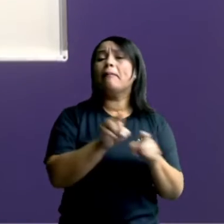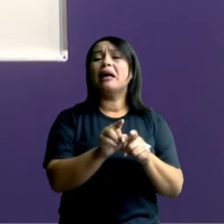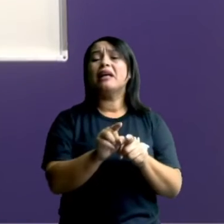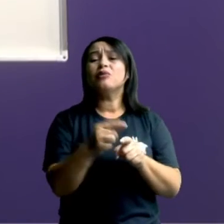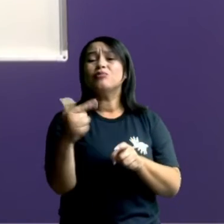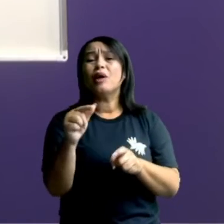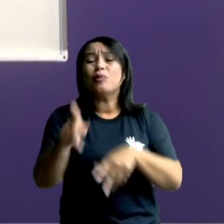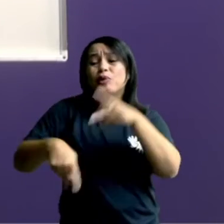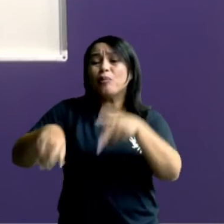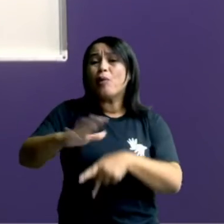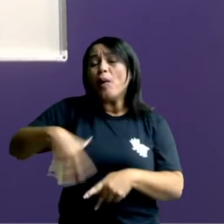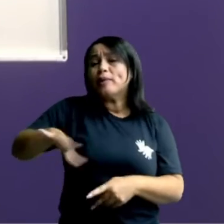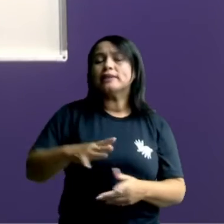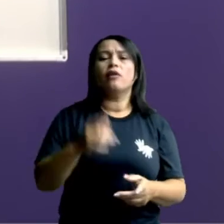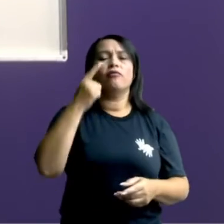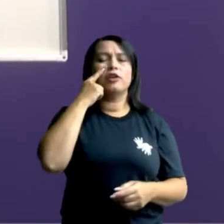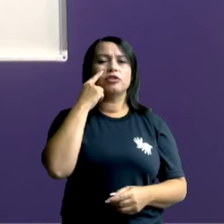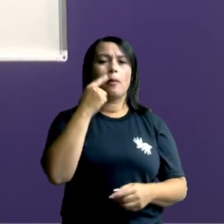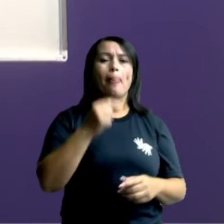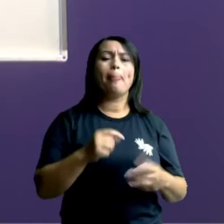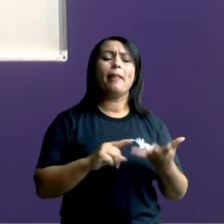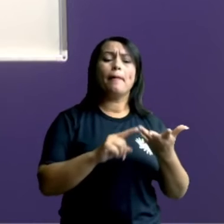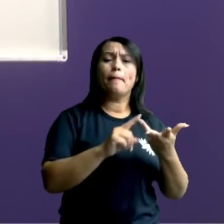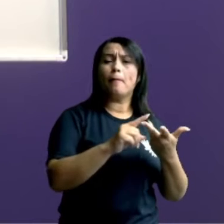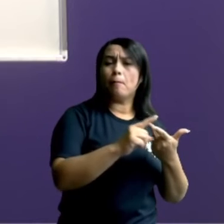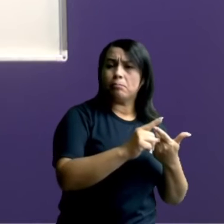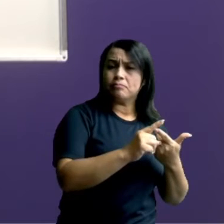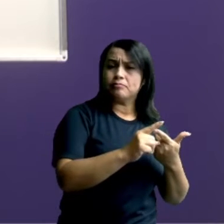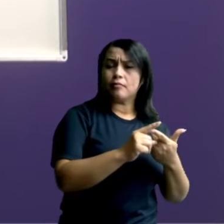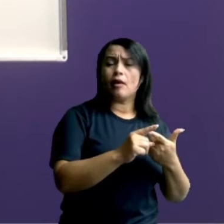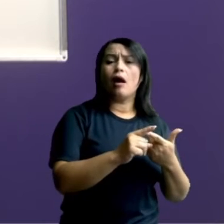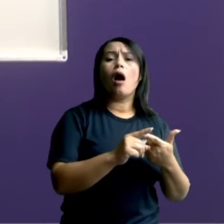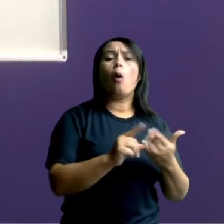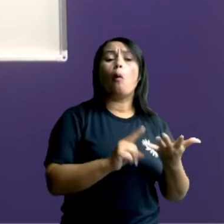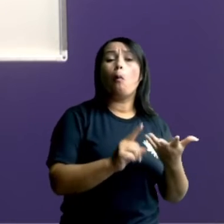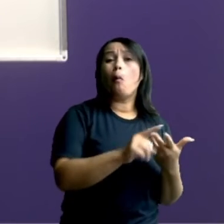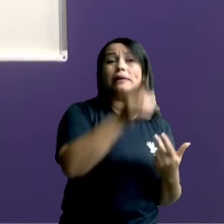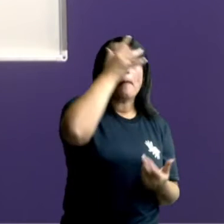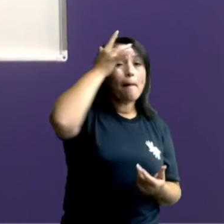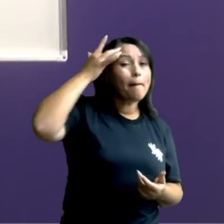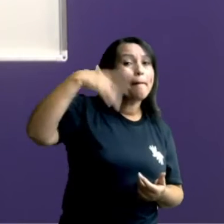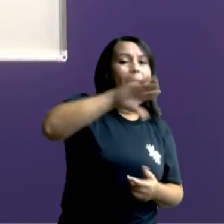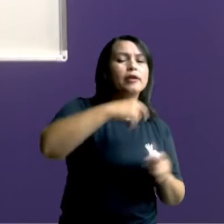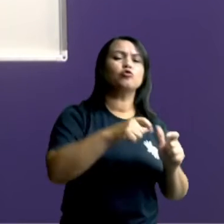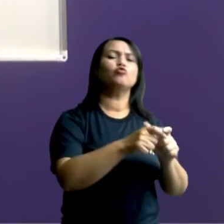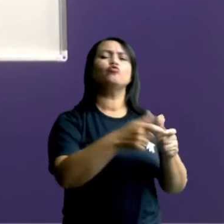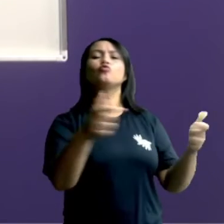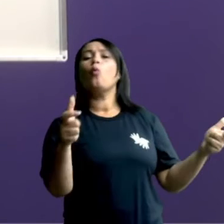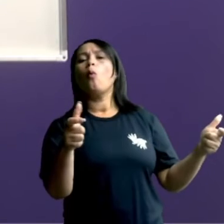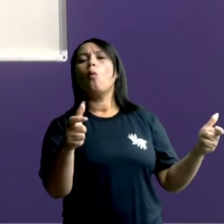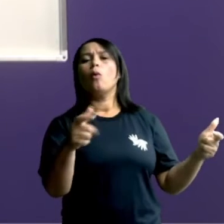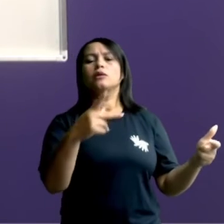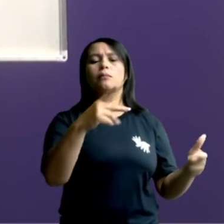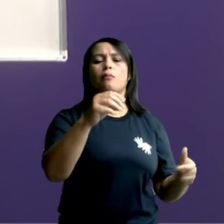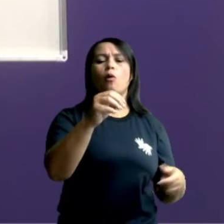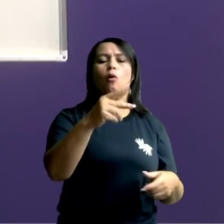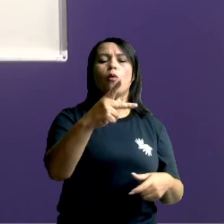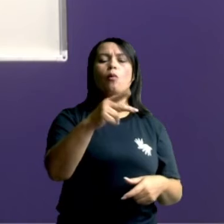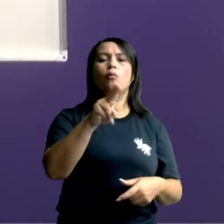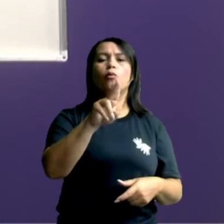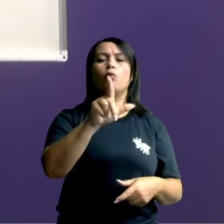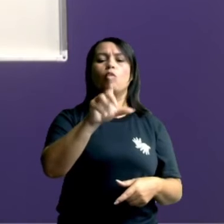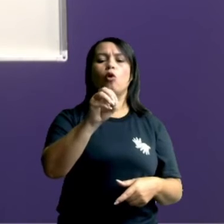para vocês. Populoso, naquela tabelinha que a gente viu, naquele mapa, né? Ou